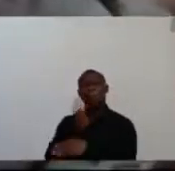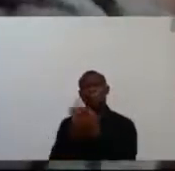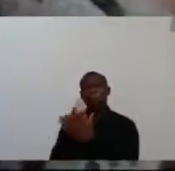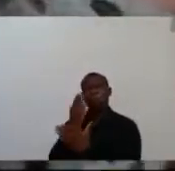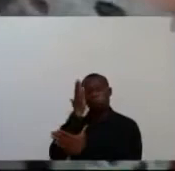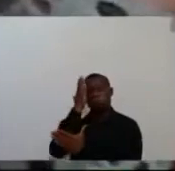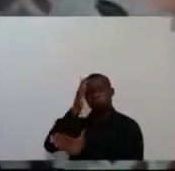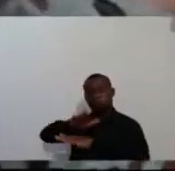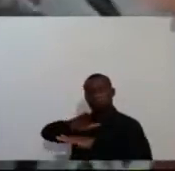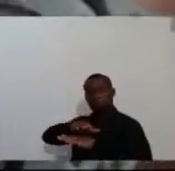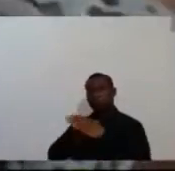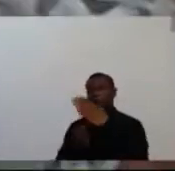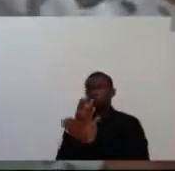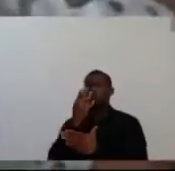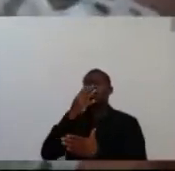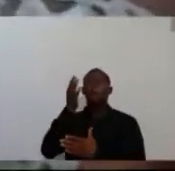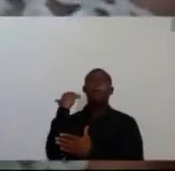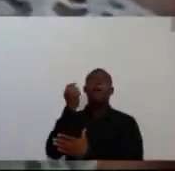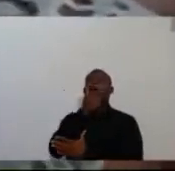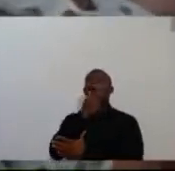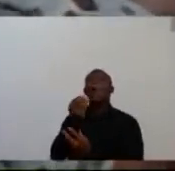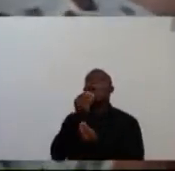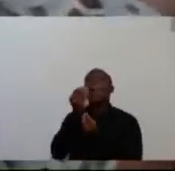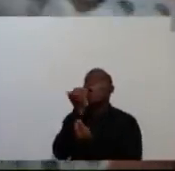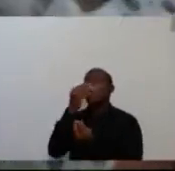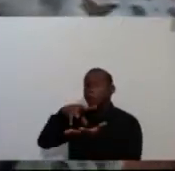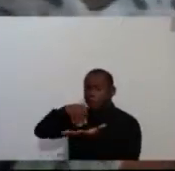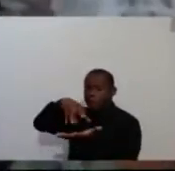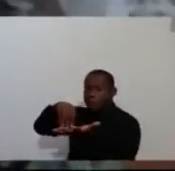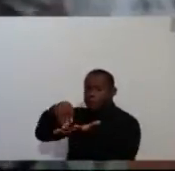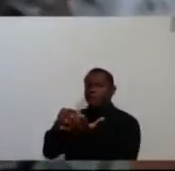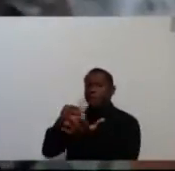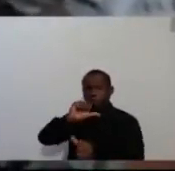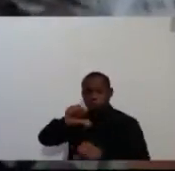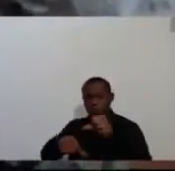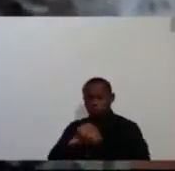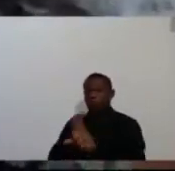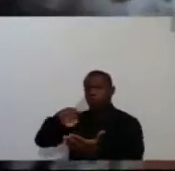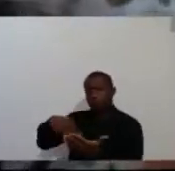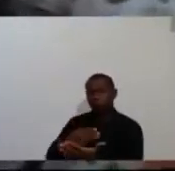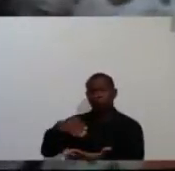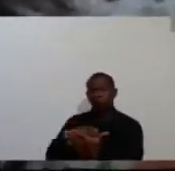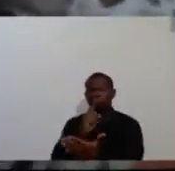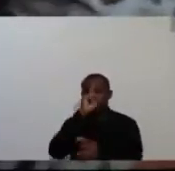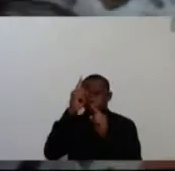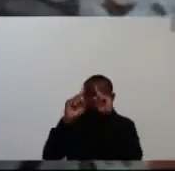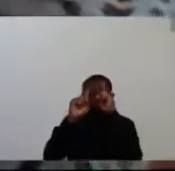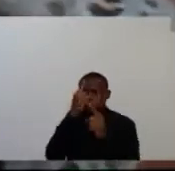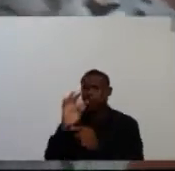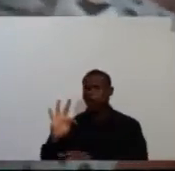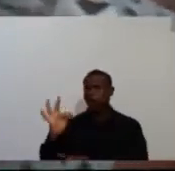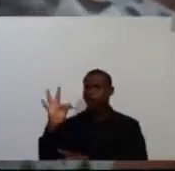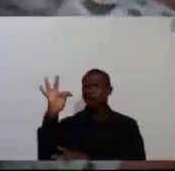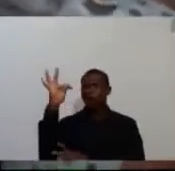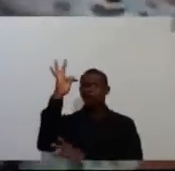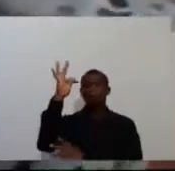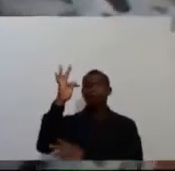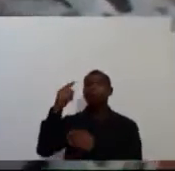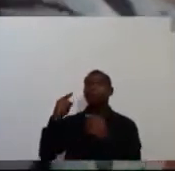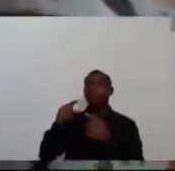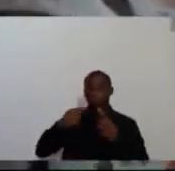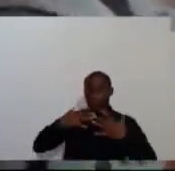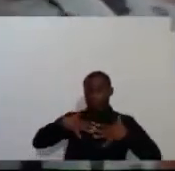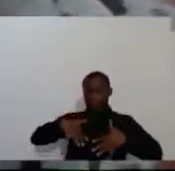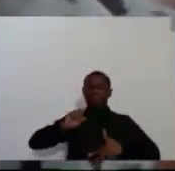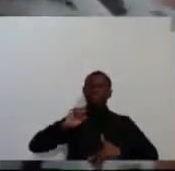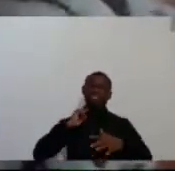e inventou a colher, a partir da sua necessidade de um alimento, de um instrumento para não se sujar. Vamos lá, um